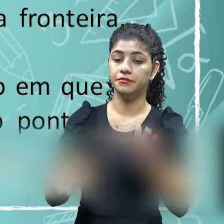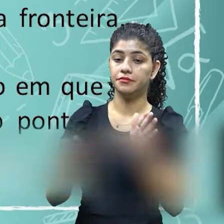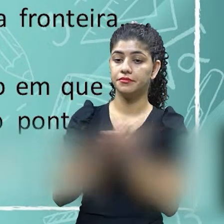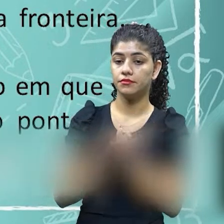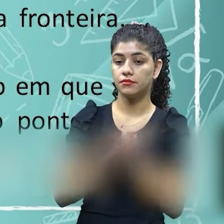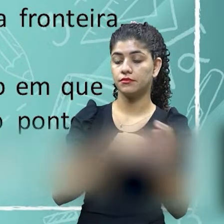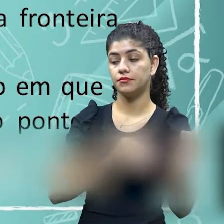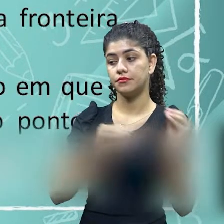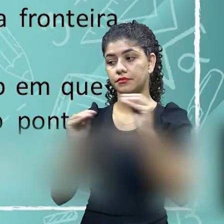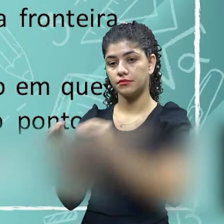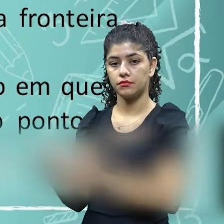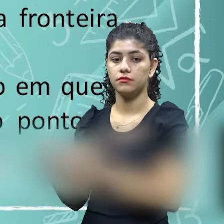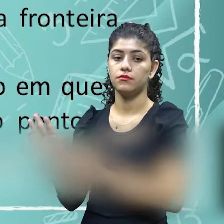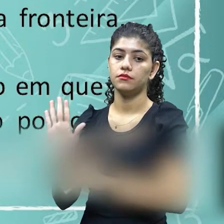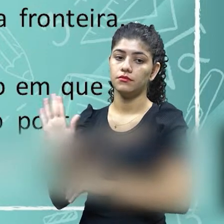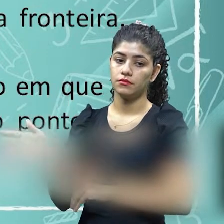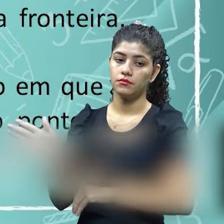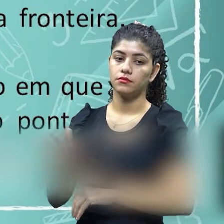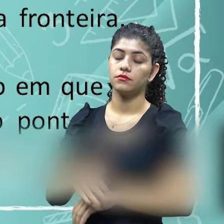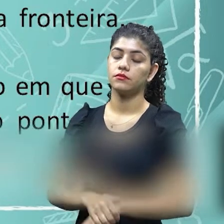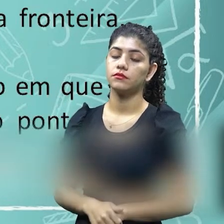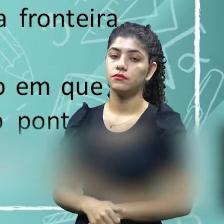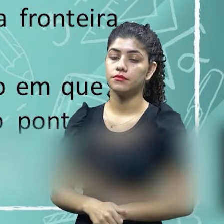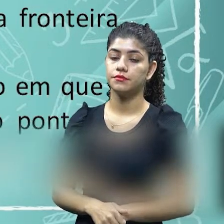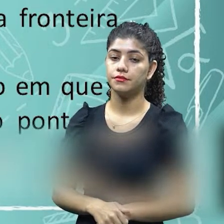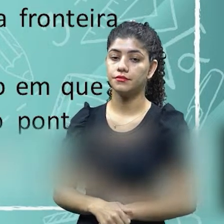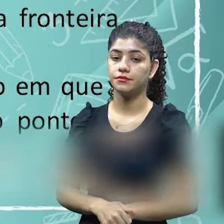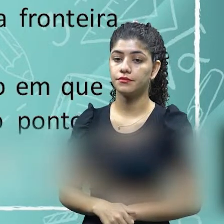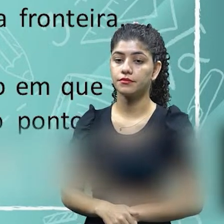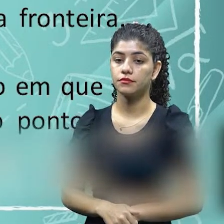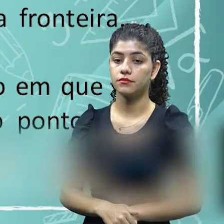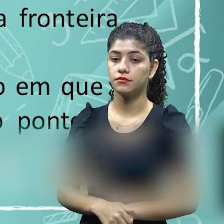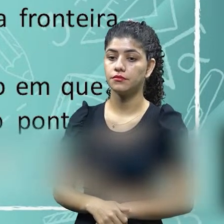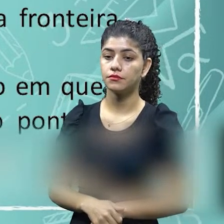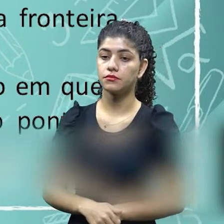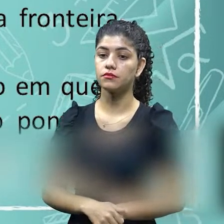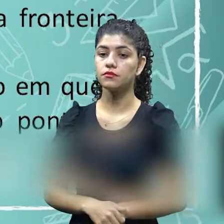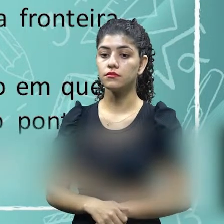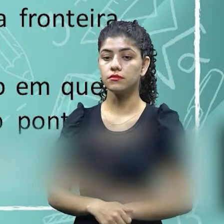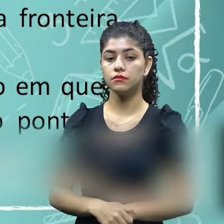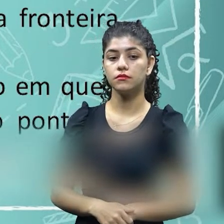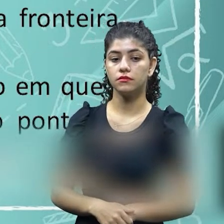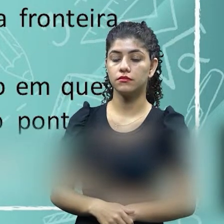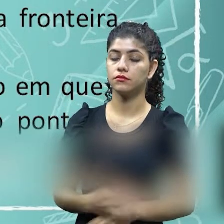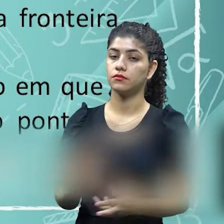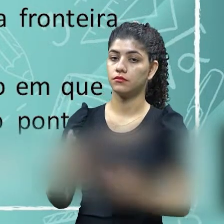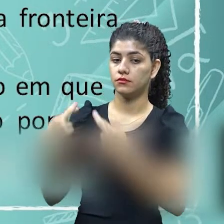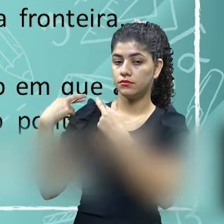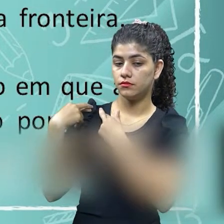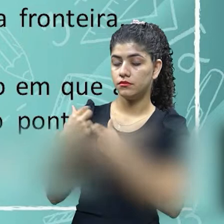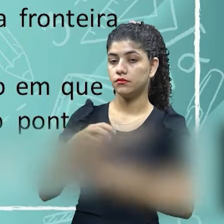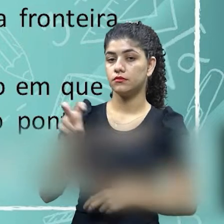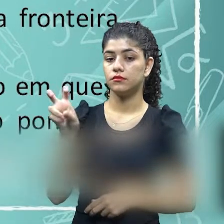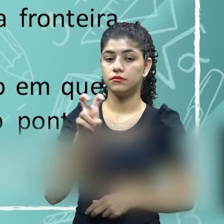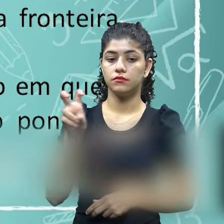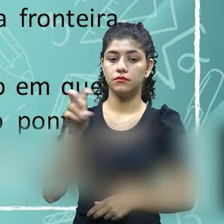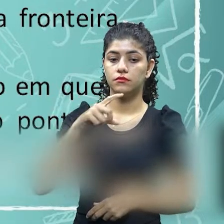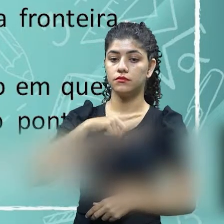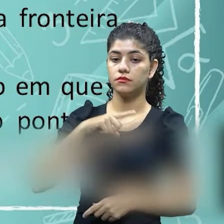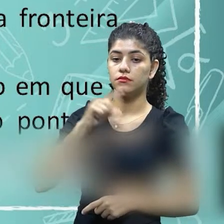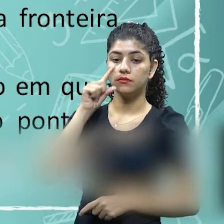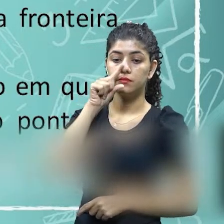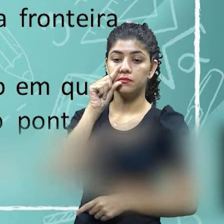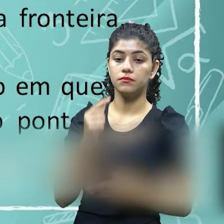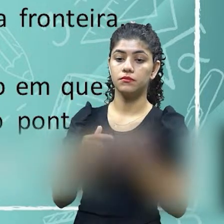mercadoria desembaraçada para exportação à custódia do transportador. O quinto, o exportador assume o risco até o momento